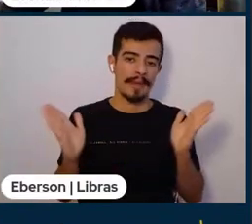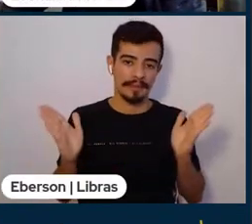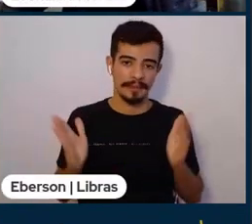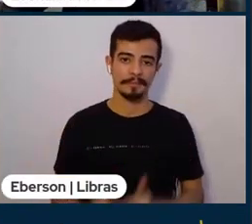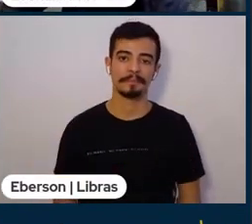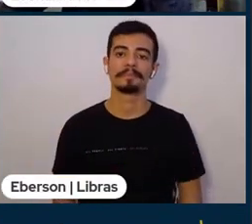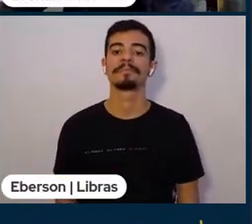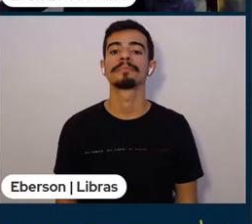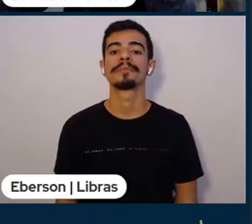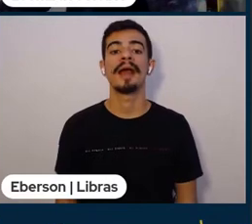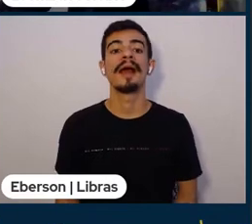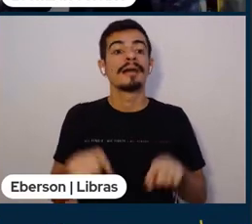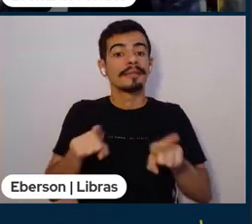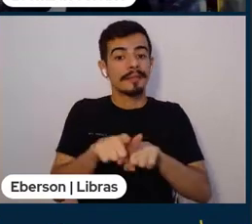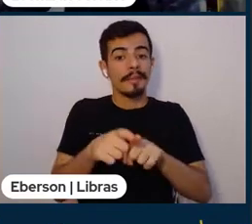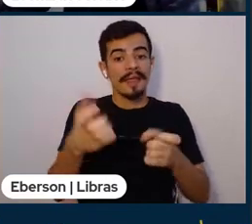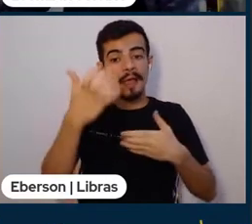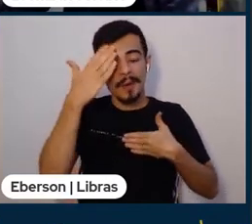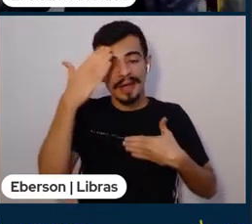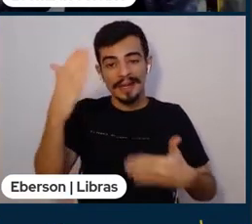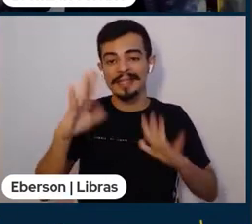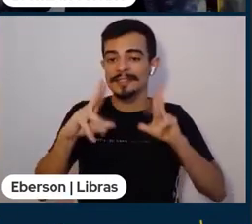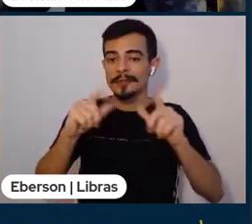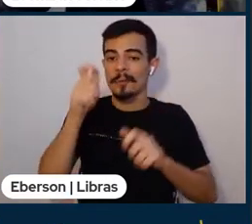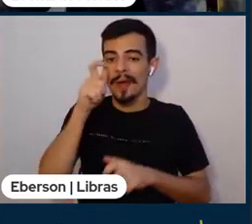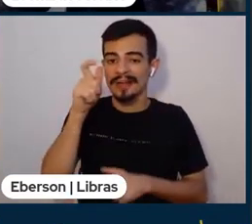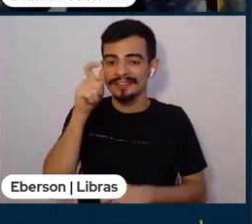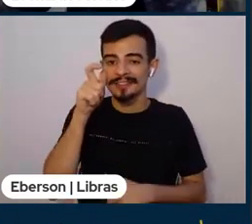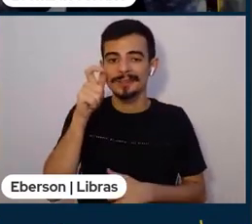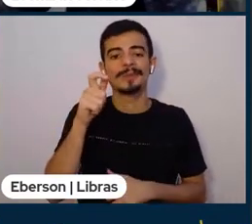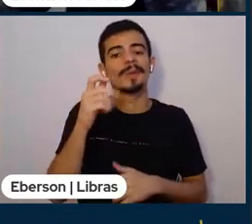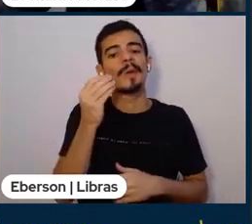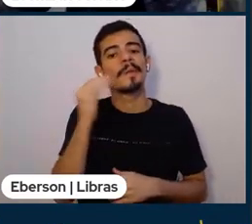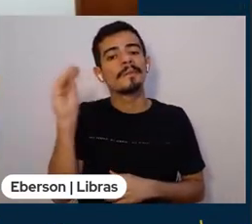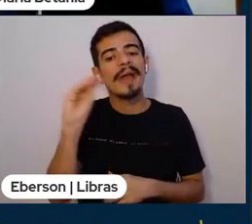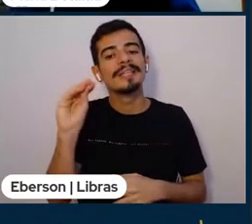agradecer a participação e a presença de todos. Beijos e abraços.